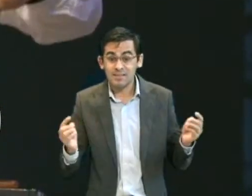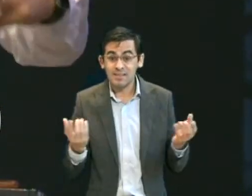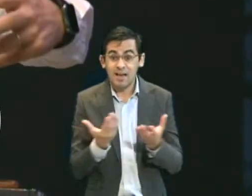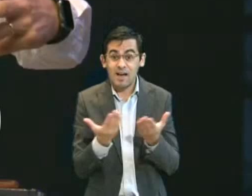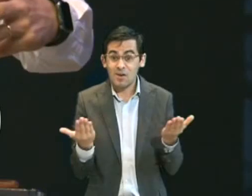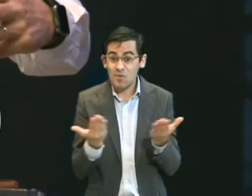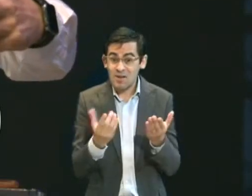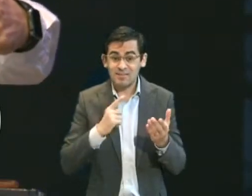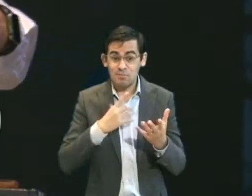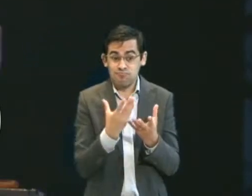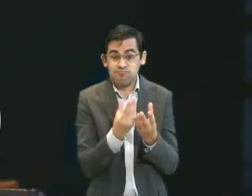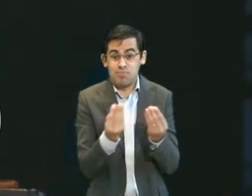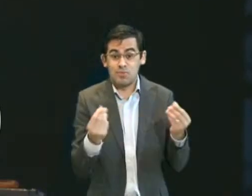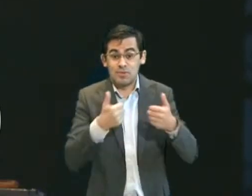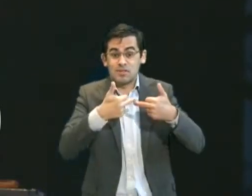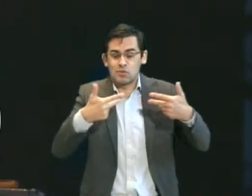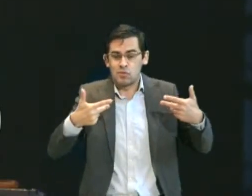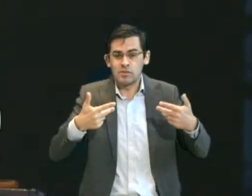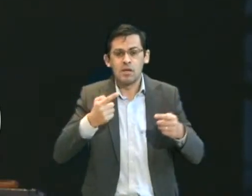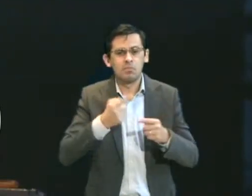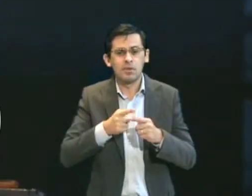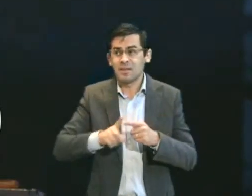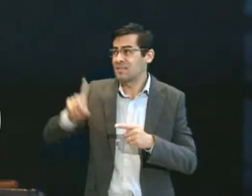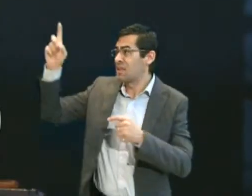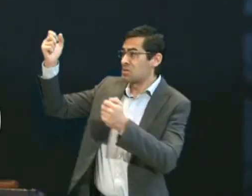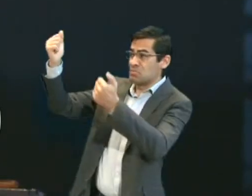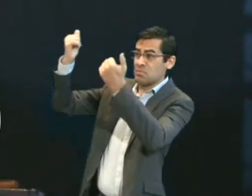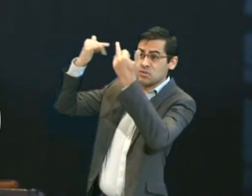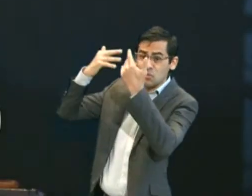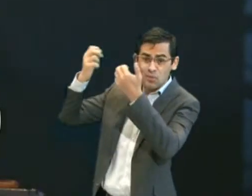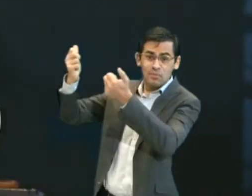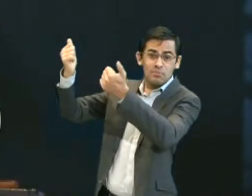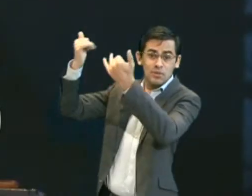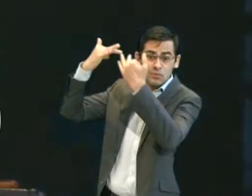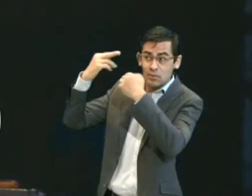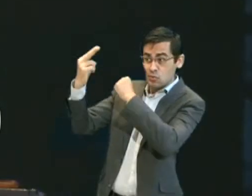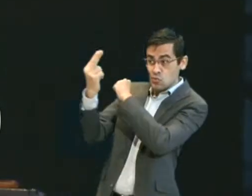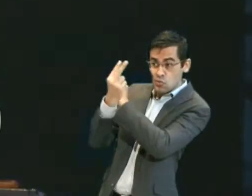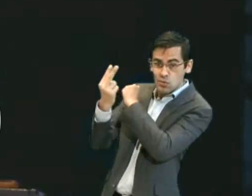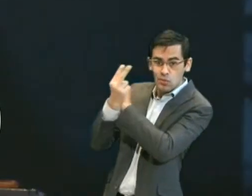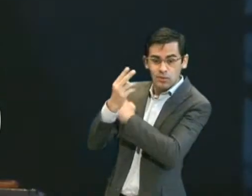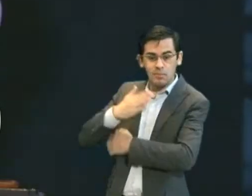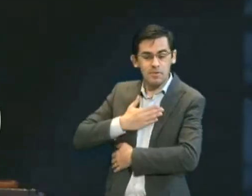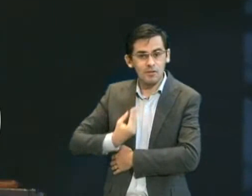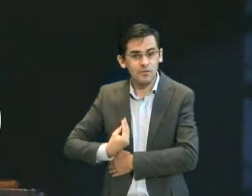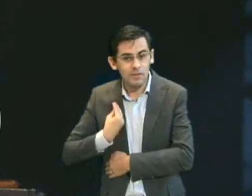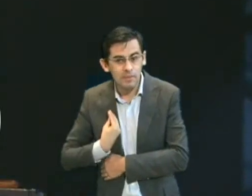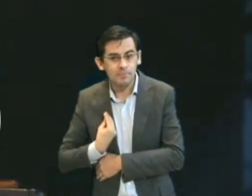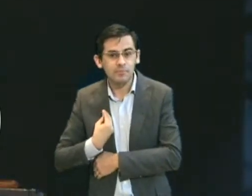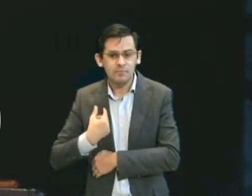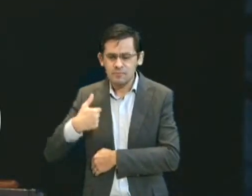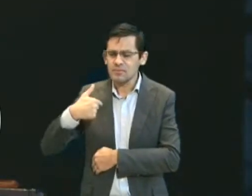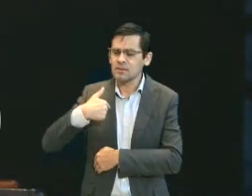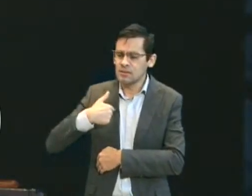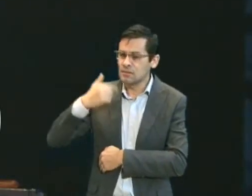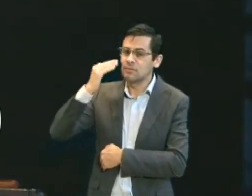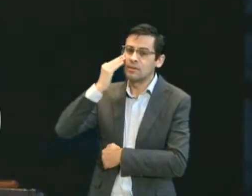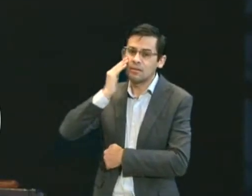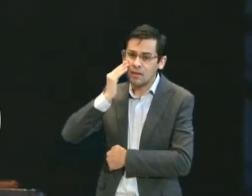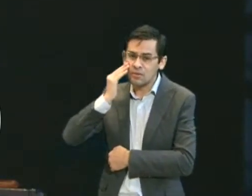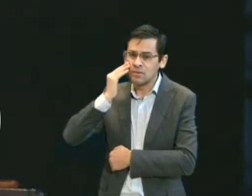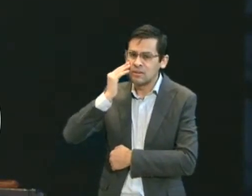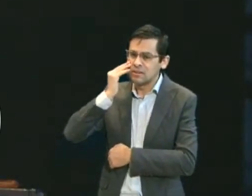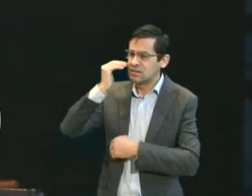bandos. Porque o Senhor me enriqueceu, o Senhor me prosperou, o Senhor cuidou de mim. E eu reconheço